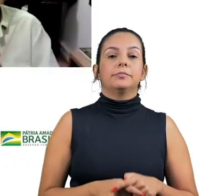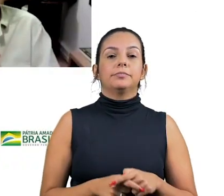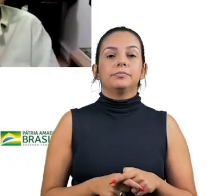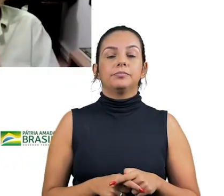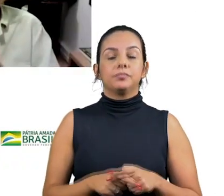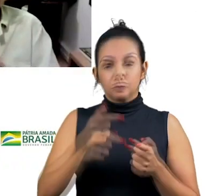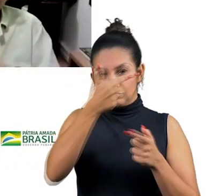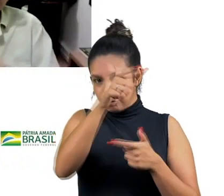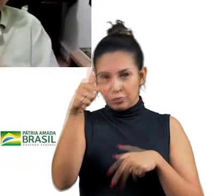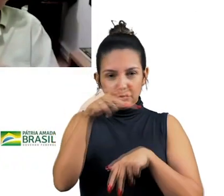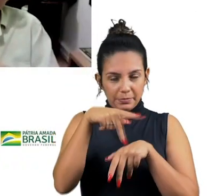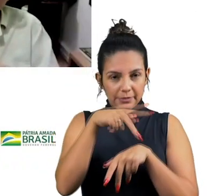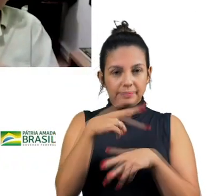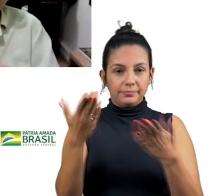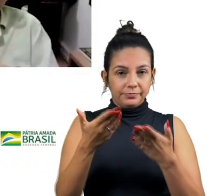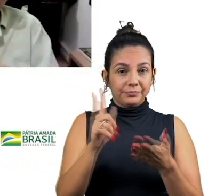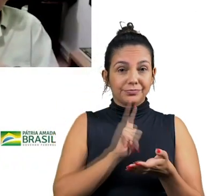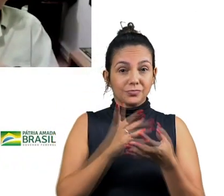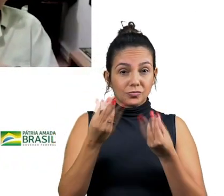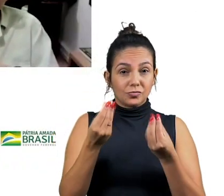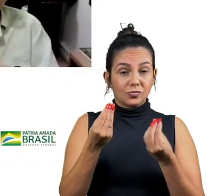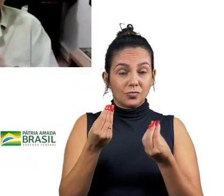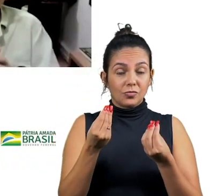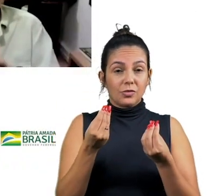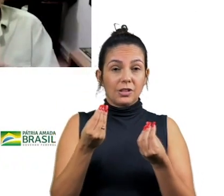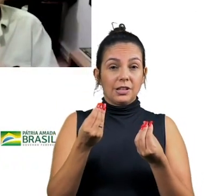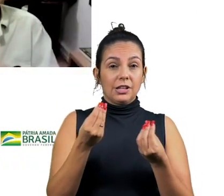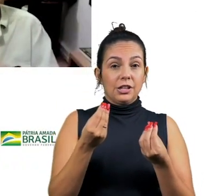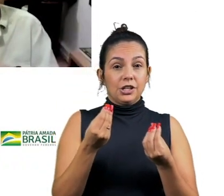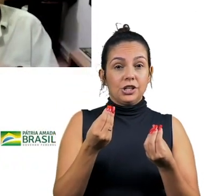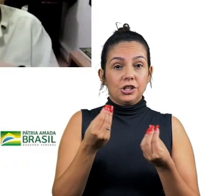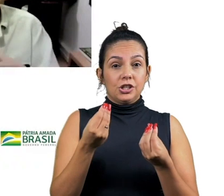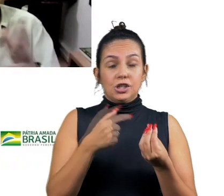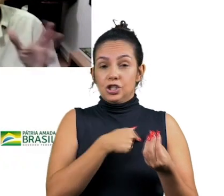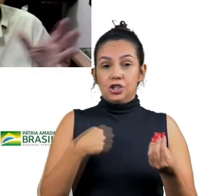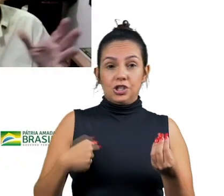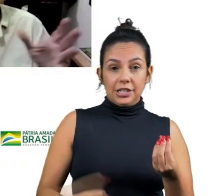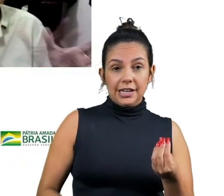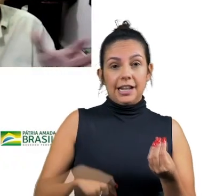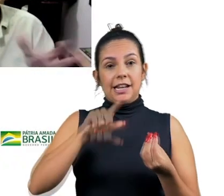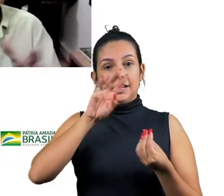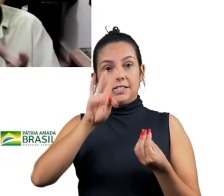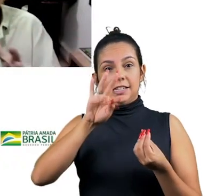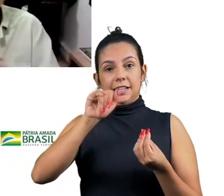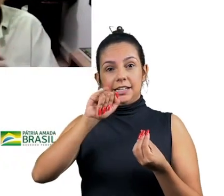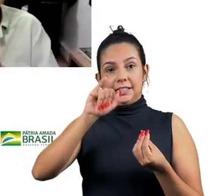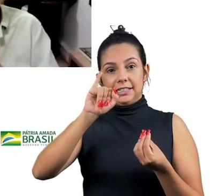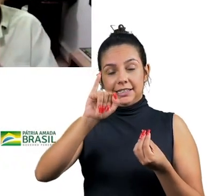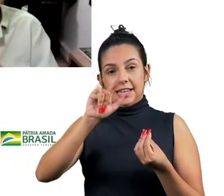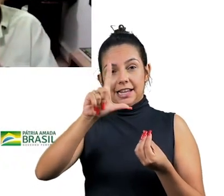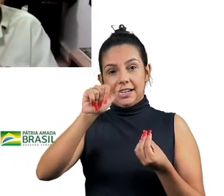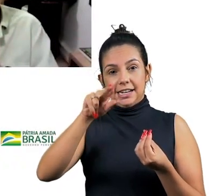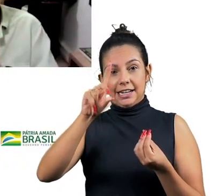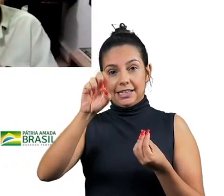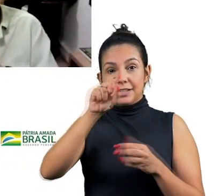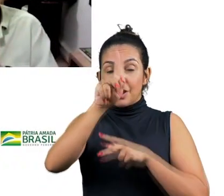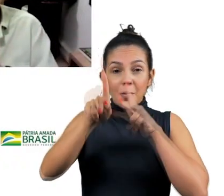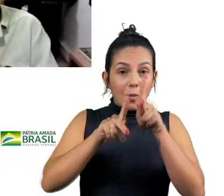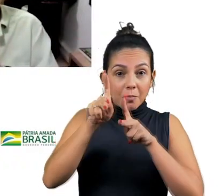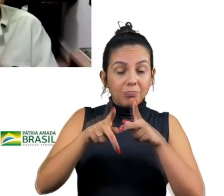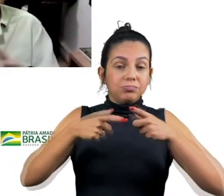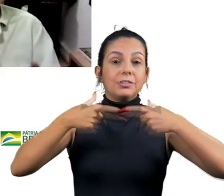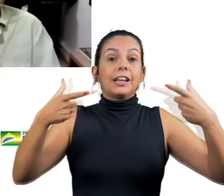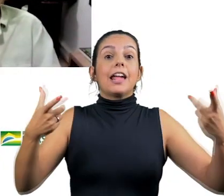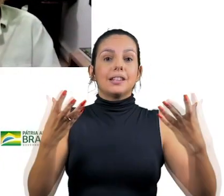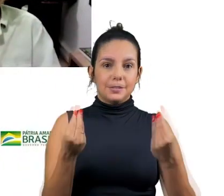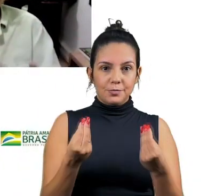indonésios, etc. E agora você está tendo muito imigrante chinês, tailandês, etc. Quer dizer, então a população asiática cresce